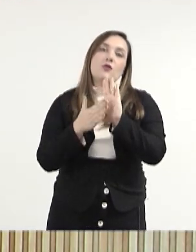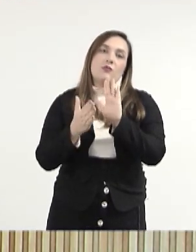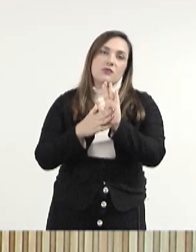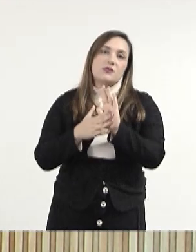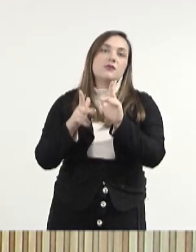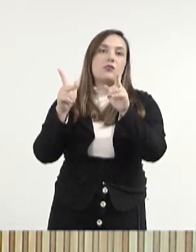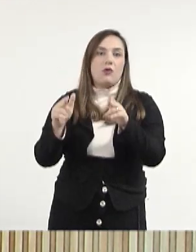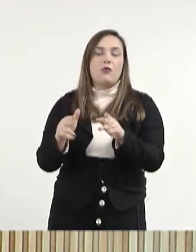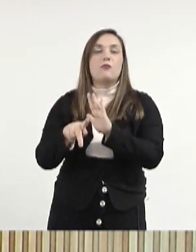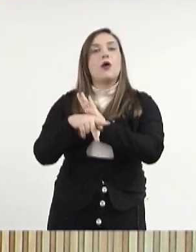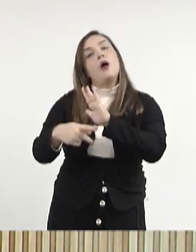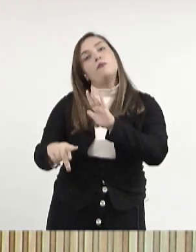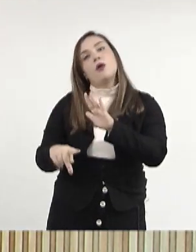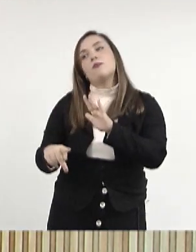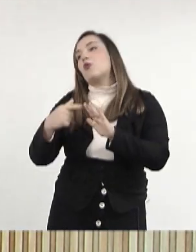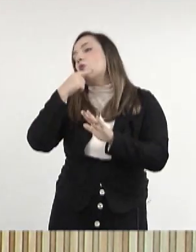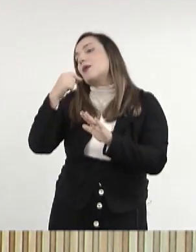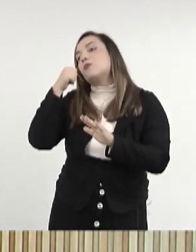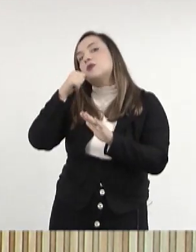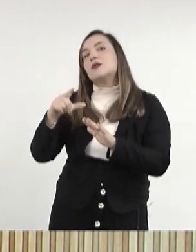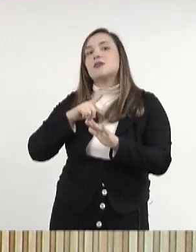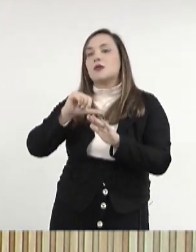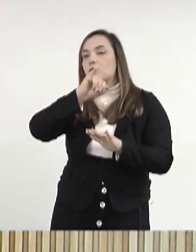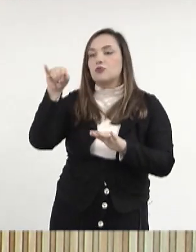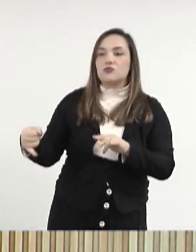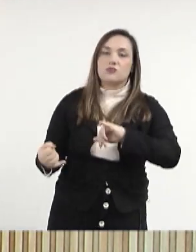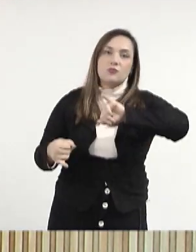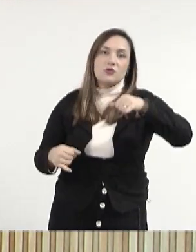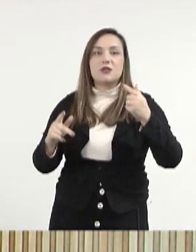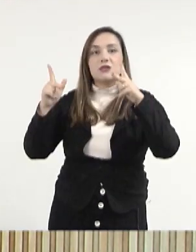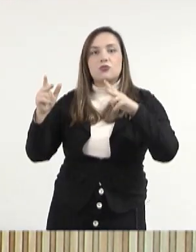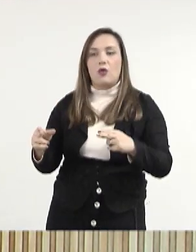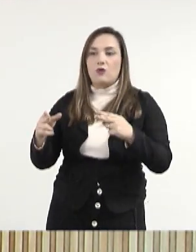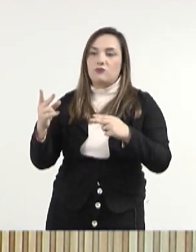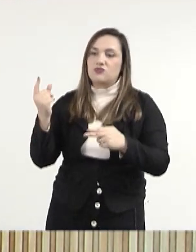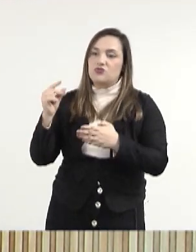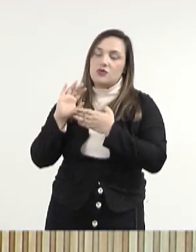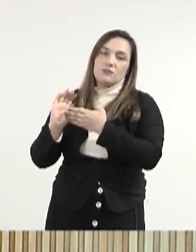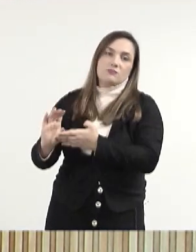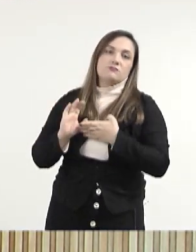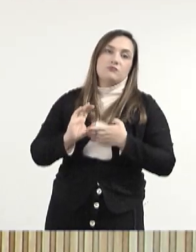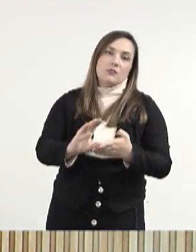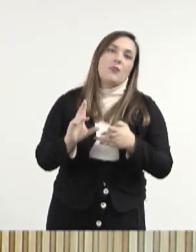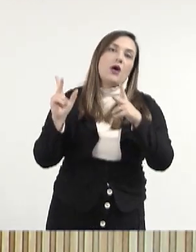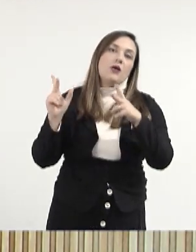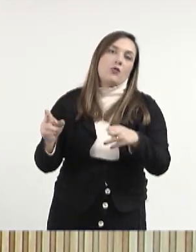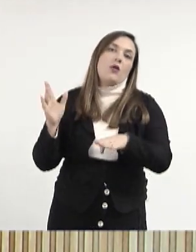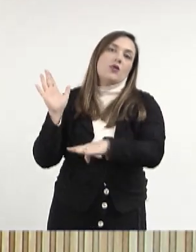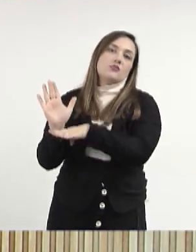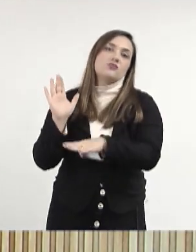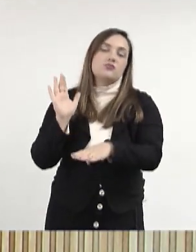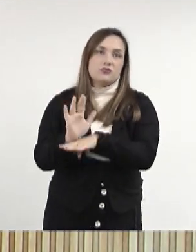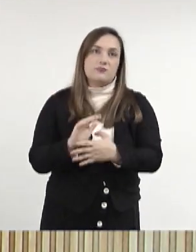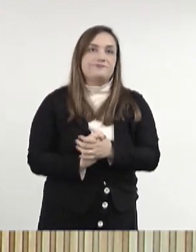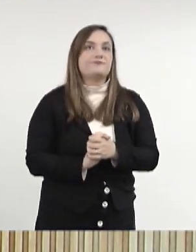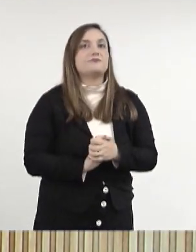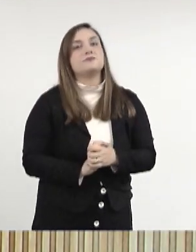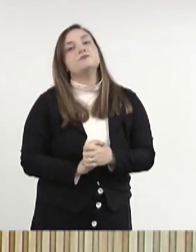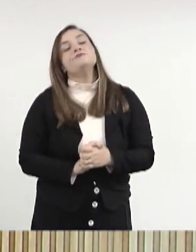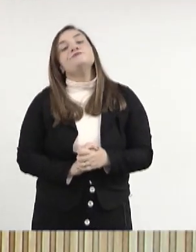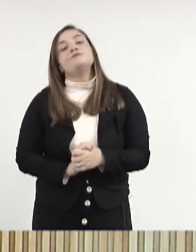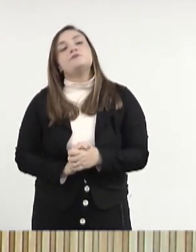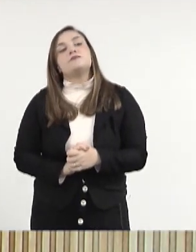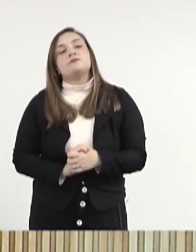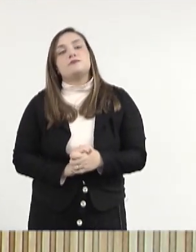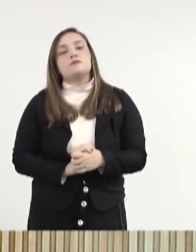uma legislação com relação à igualdade da distribuição de bolsas, né? Em financiamento também, inclusive com verba pública,